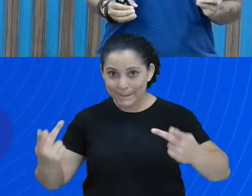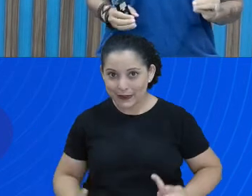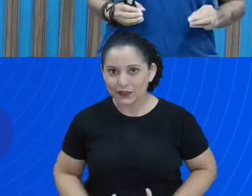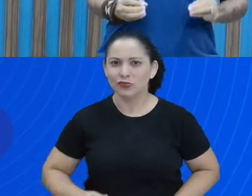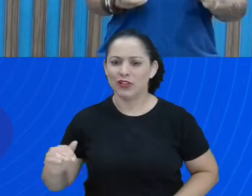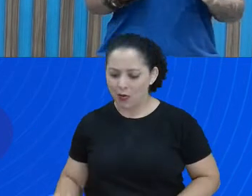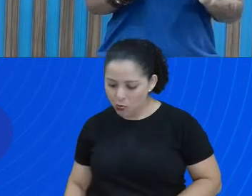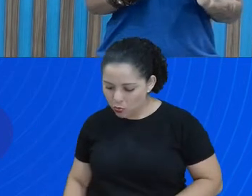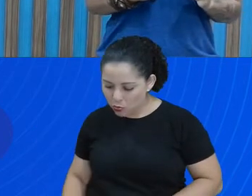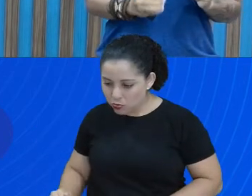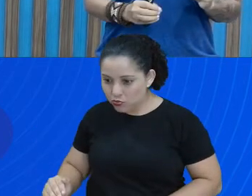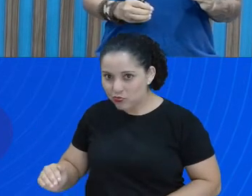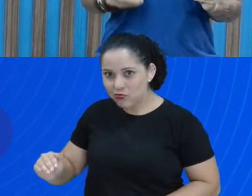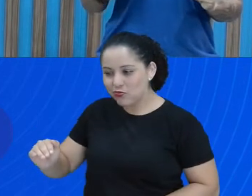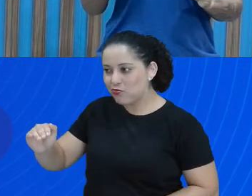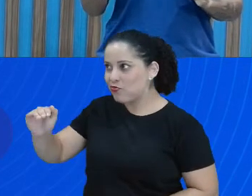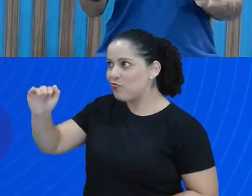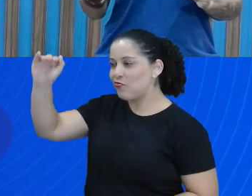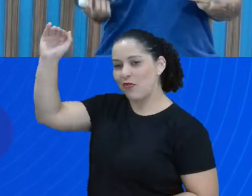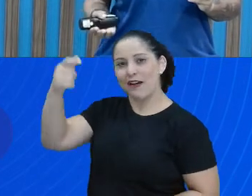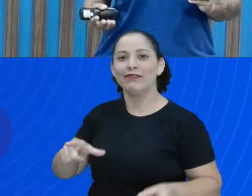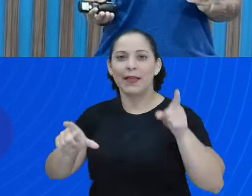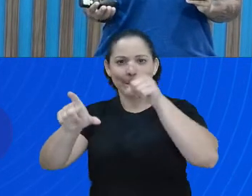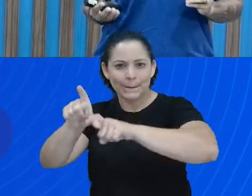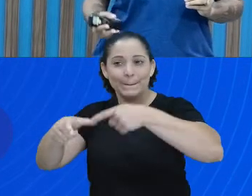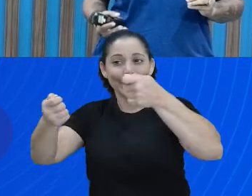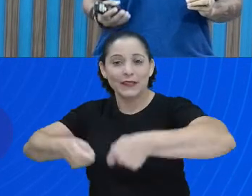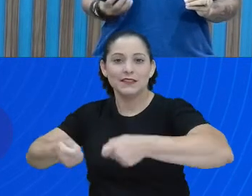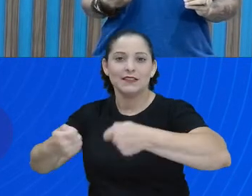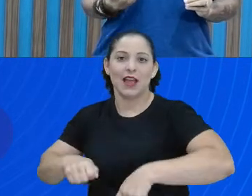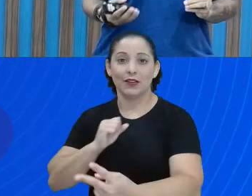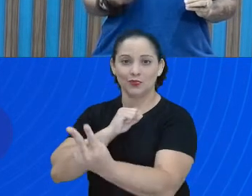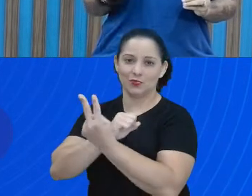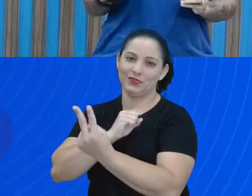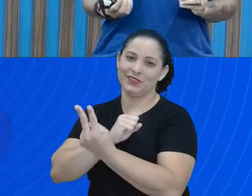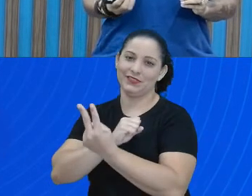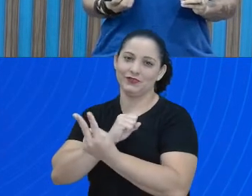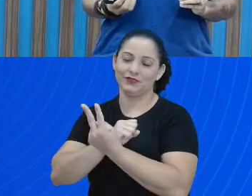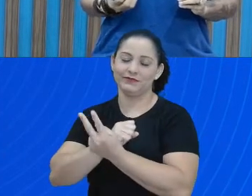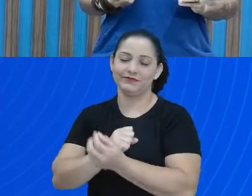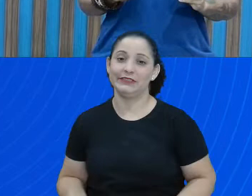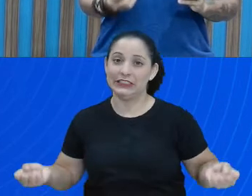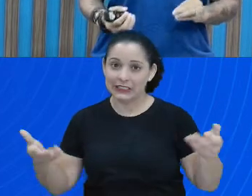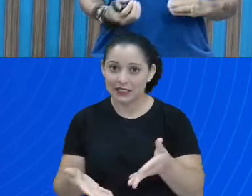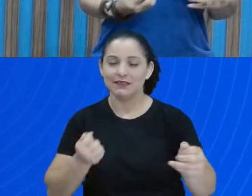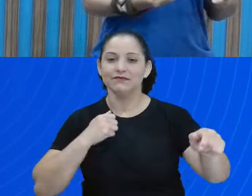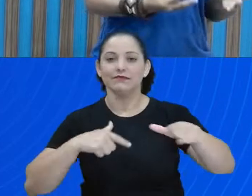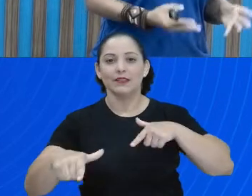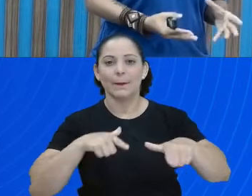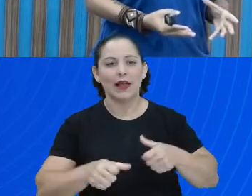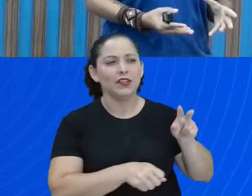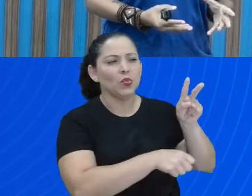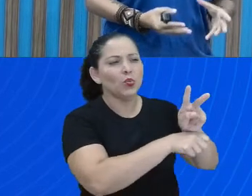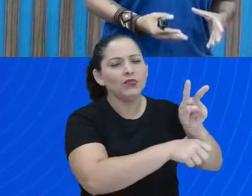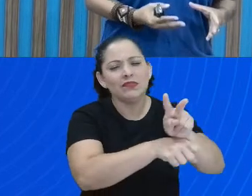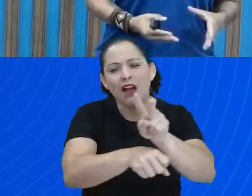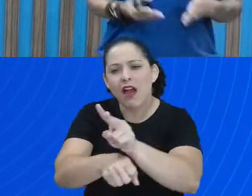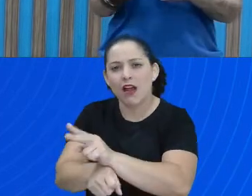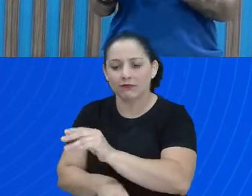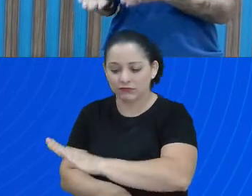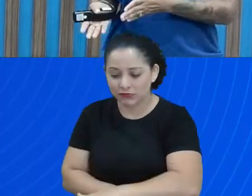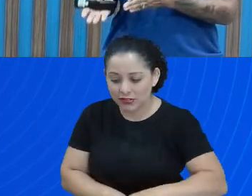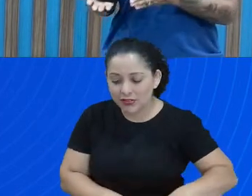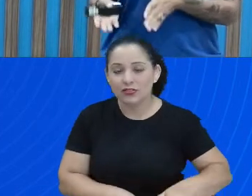muitos anos dependendo de outras pessoas. Mas esse trabalho de cuidado com as pessoas e o